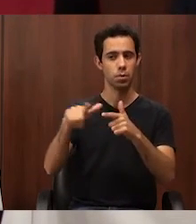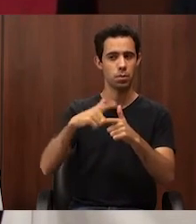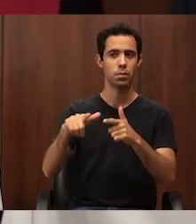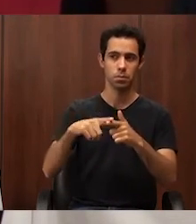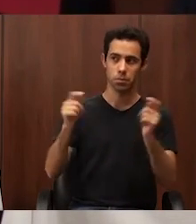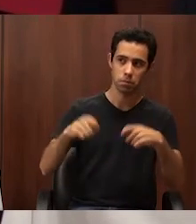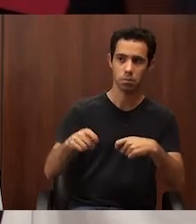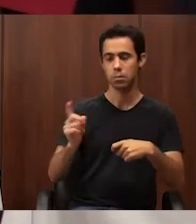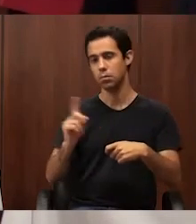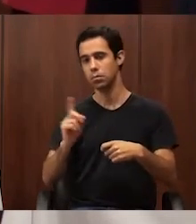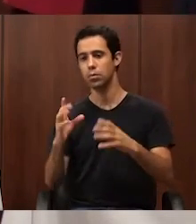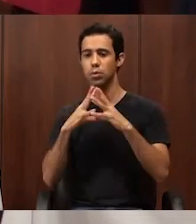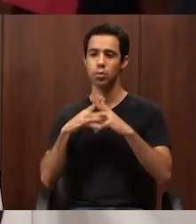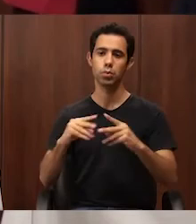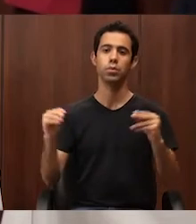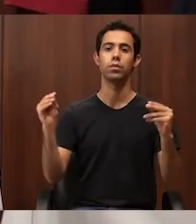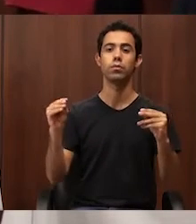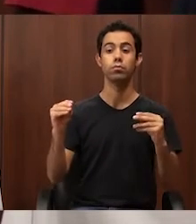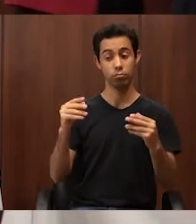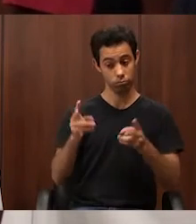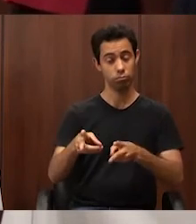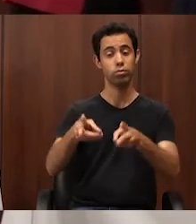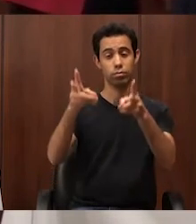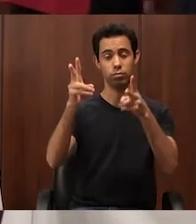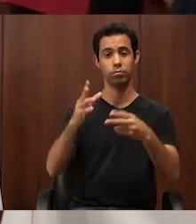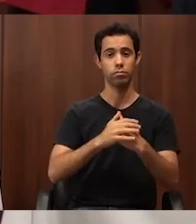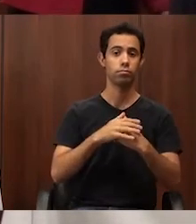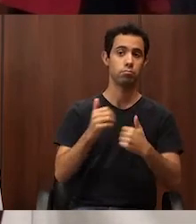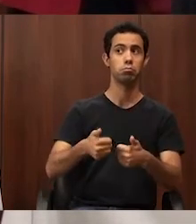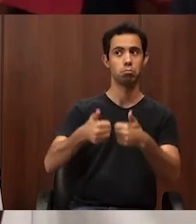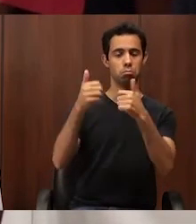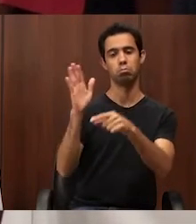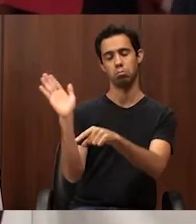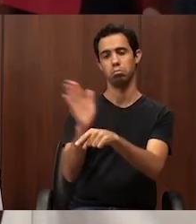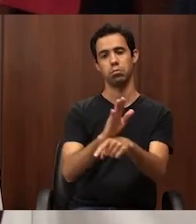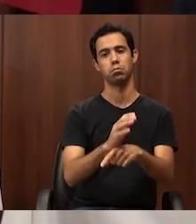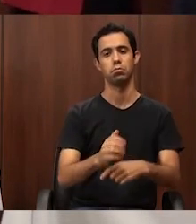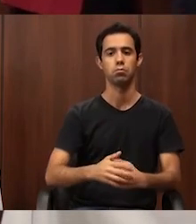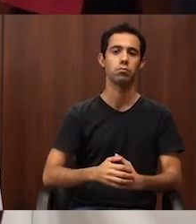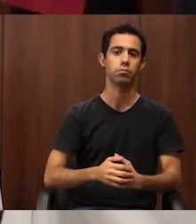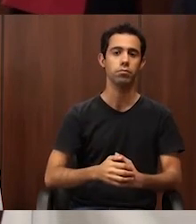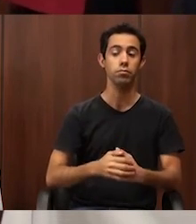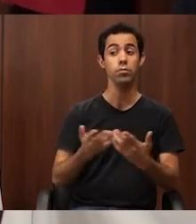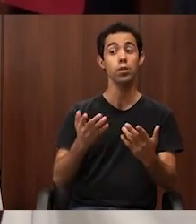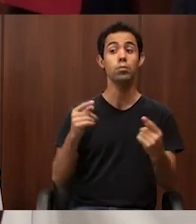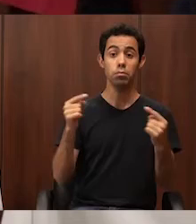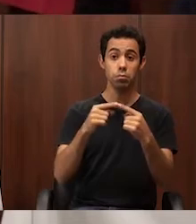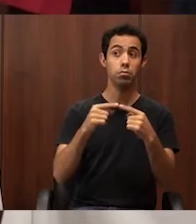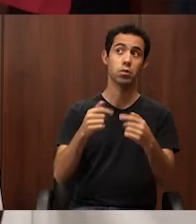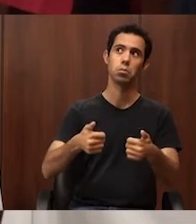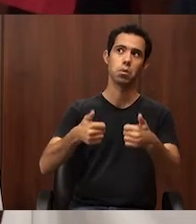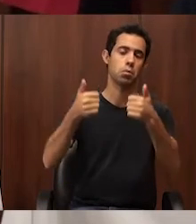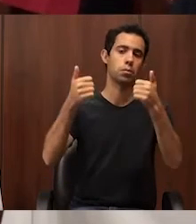que a gente pode caminhar para uma tentativa de uma solução dessa questão e para uma